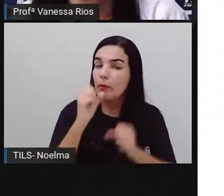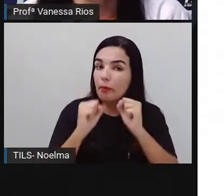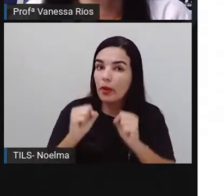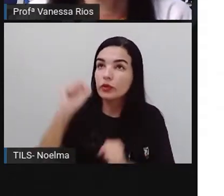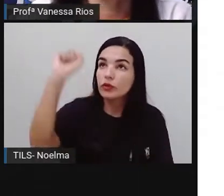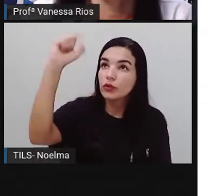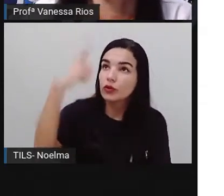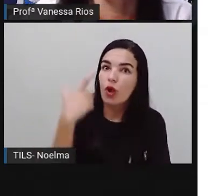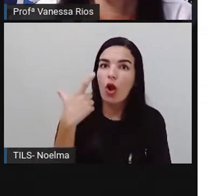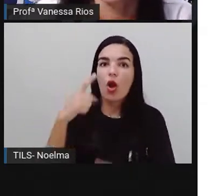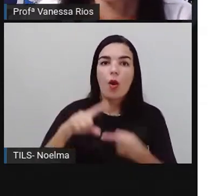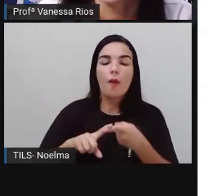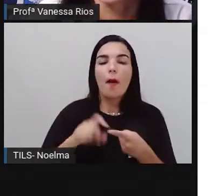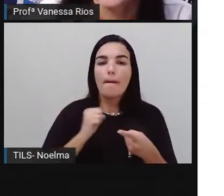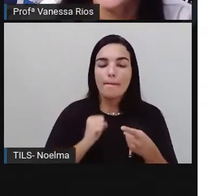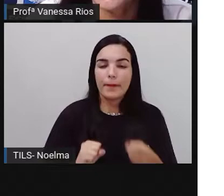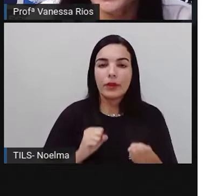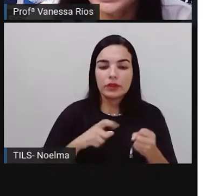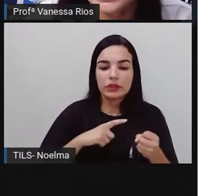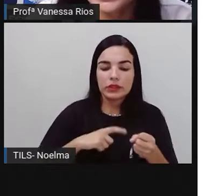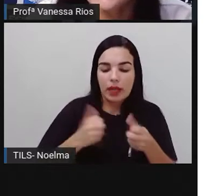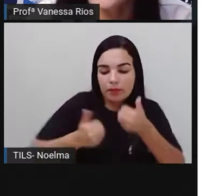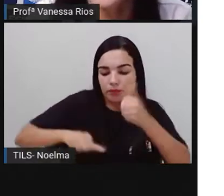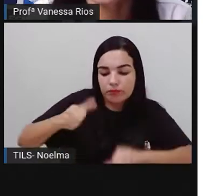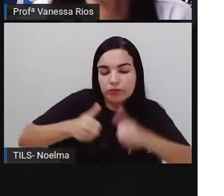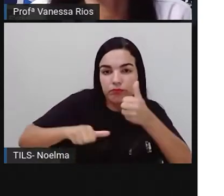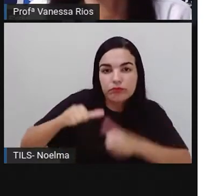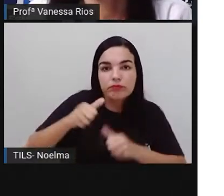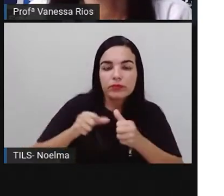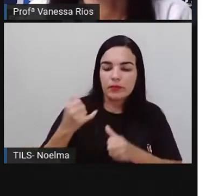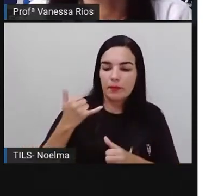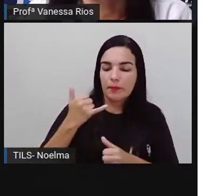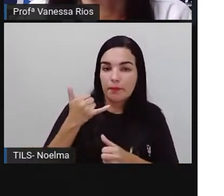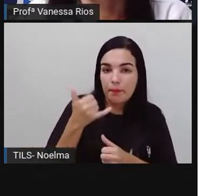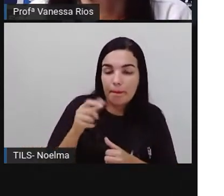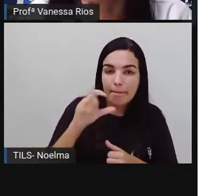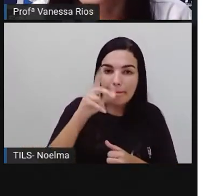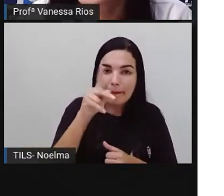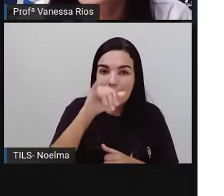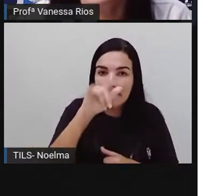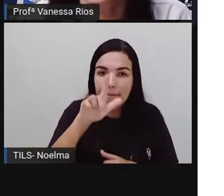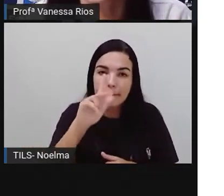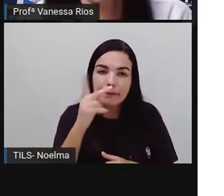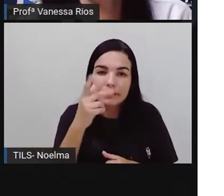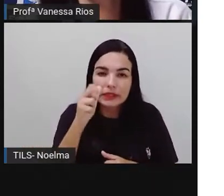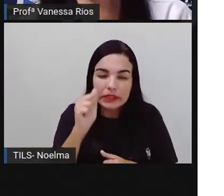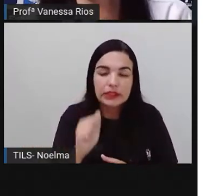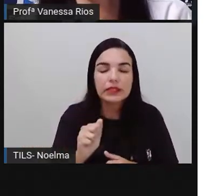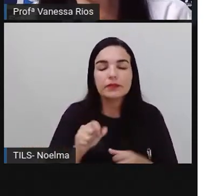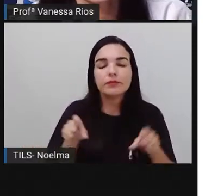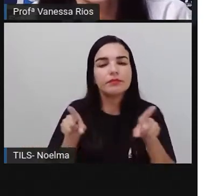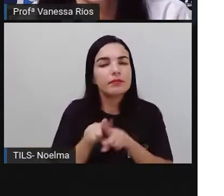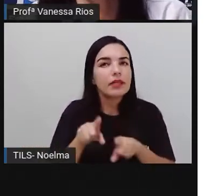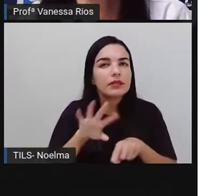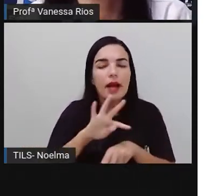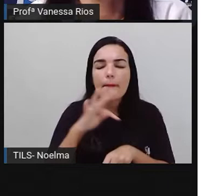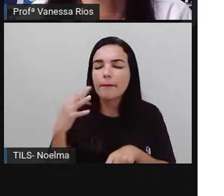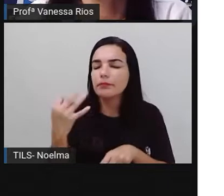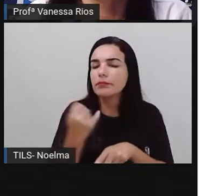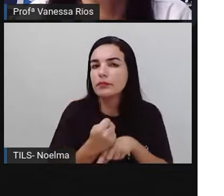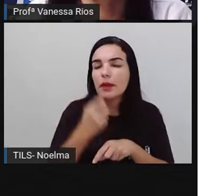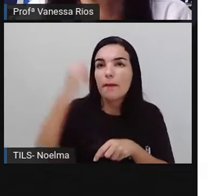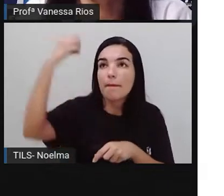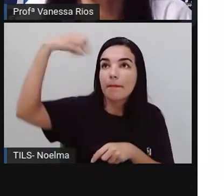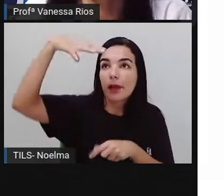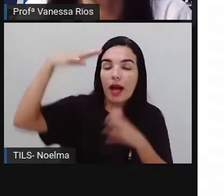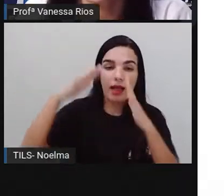solar, energia química vindo das pilhas, mas a maior parte das lâmpadas que nós temos em nossa casa, elas